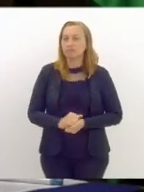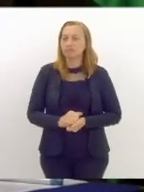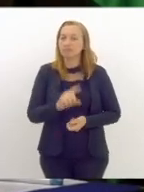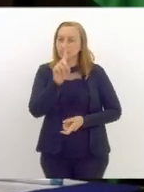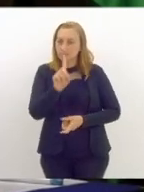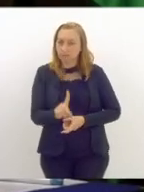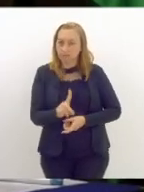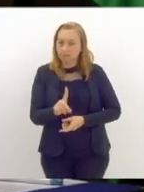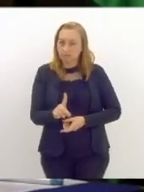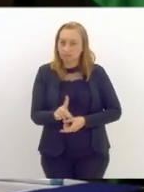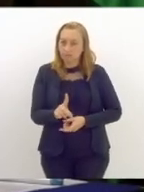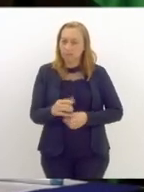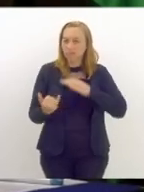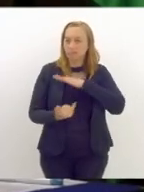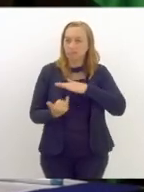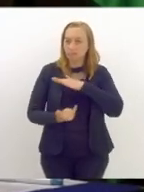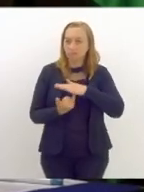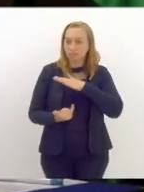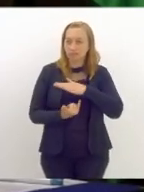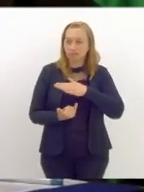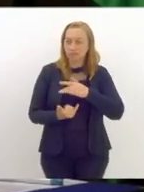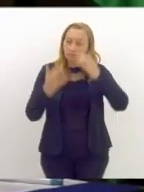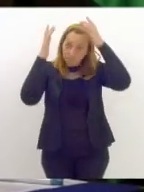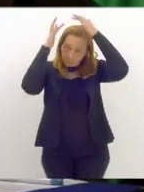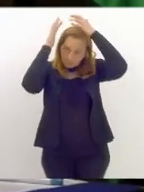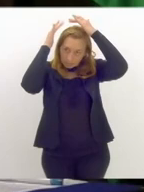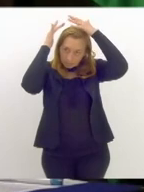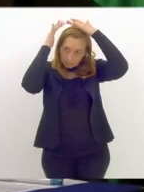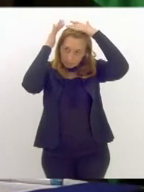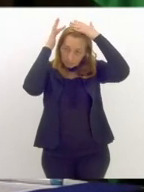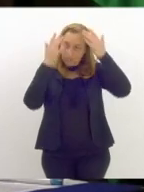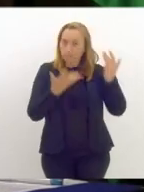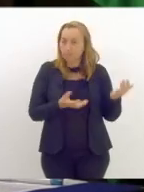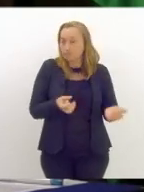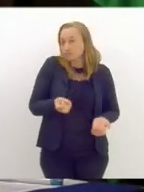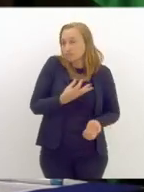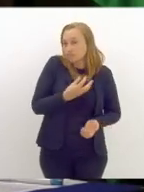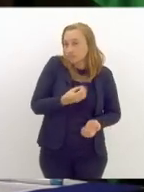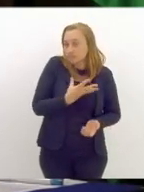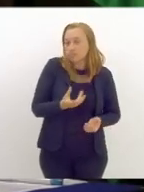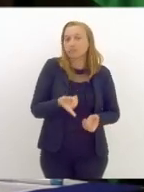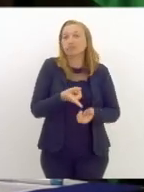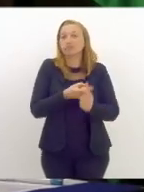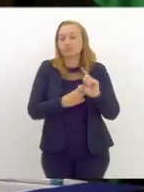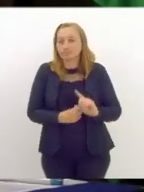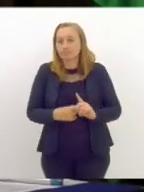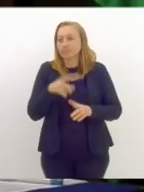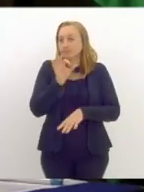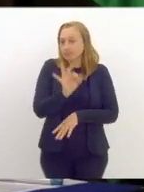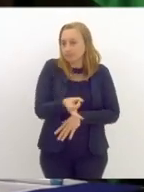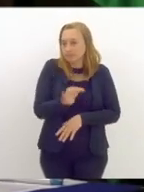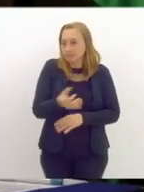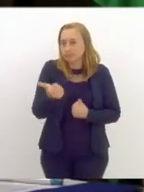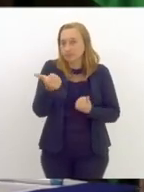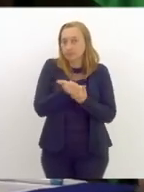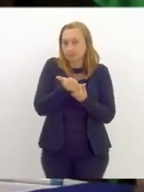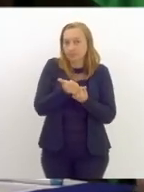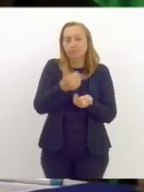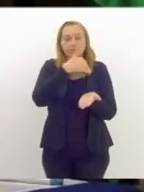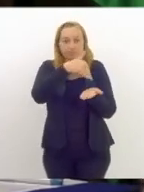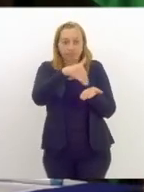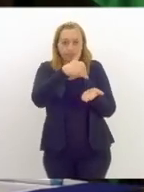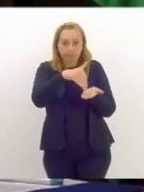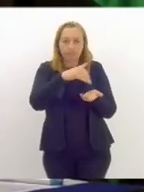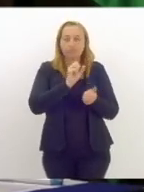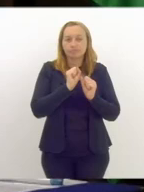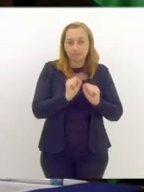diretor do Instituto Estadual do Cérebro, que é uma instituição jovem e que depende inteiramente do apoio da Secretaria para